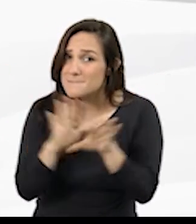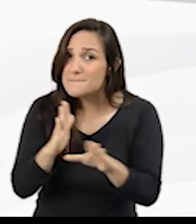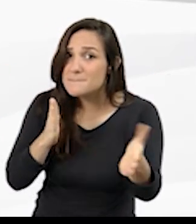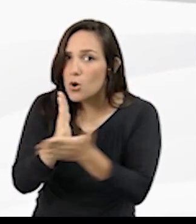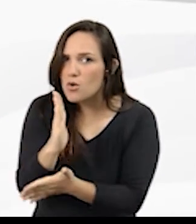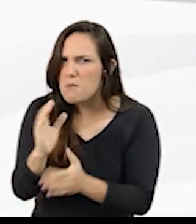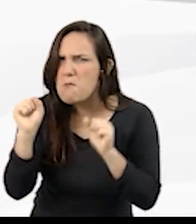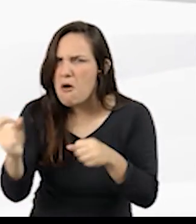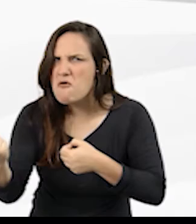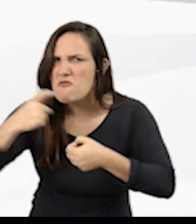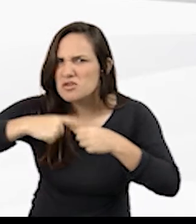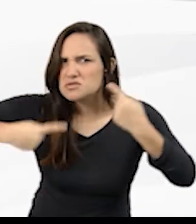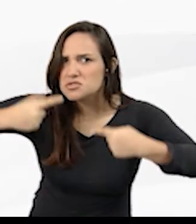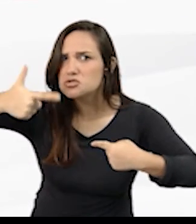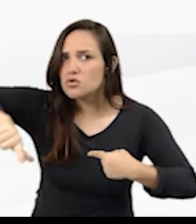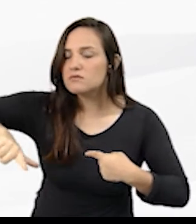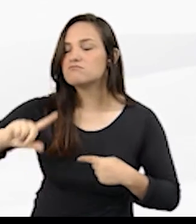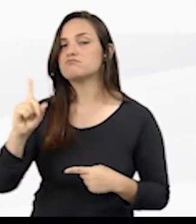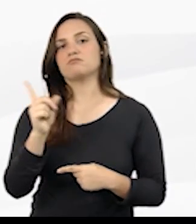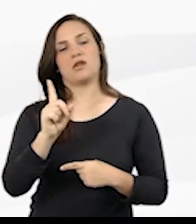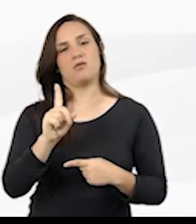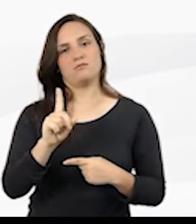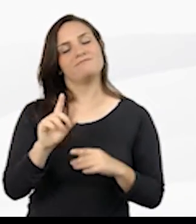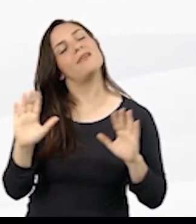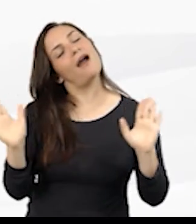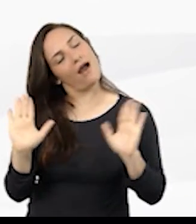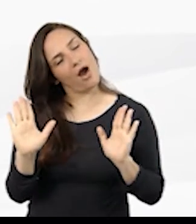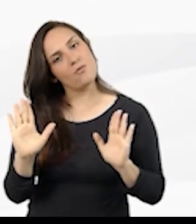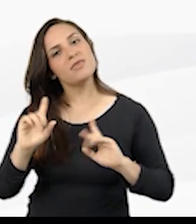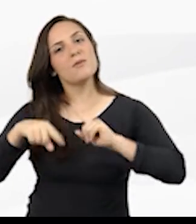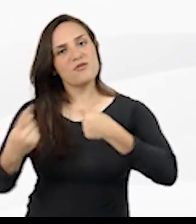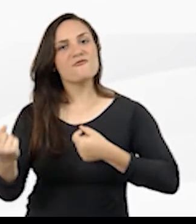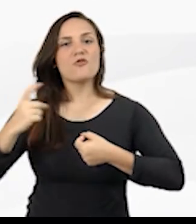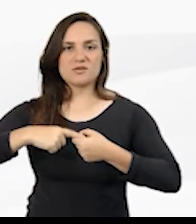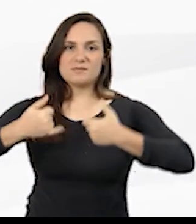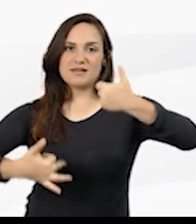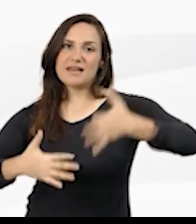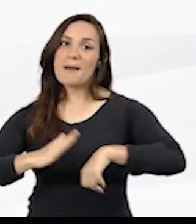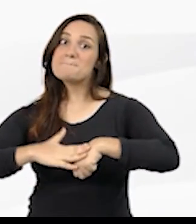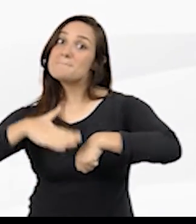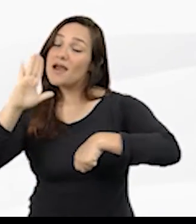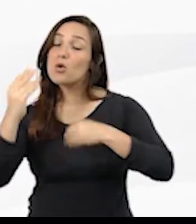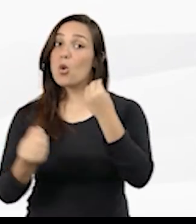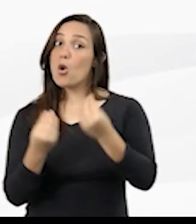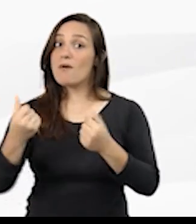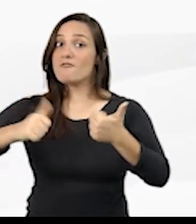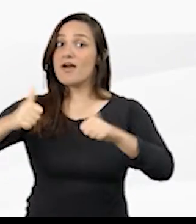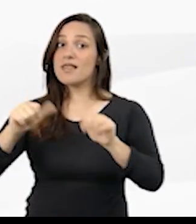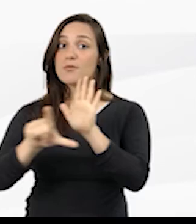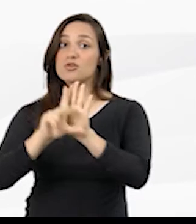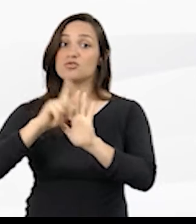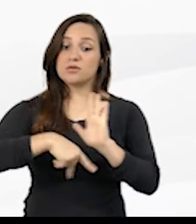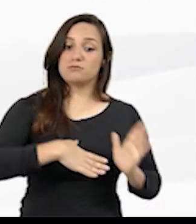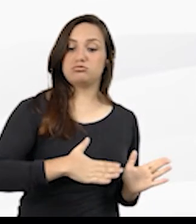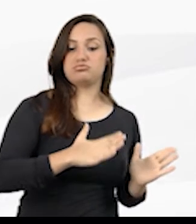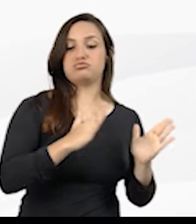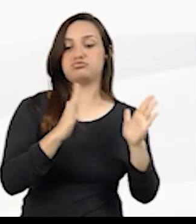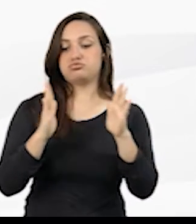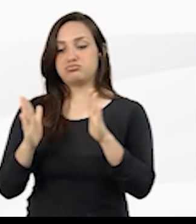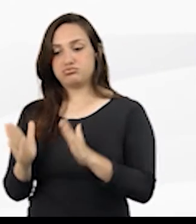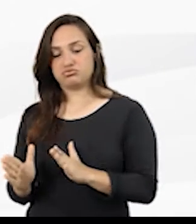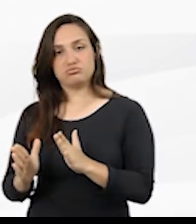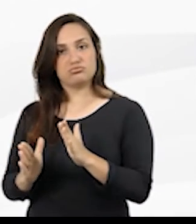ser discutidas novamente. Eu vou ficando por aqui, mas volto em breve para falar um pouco mais sobre o